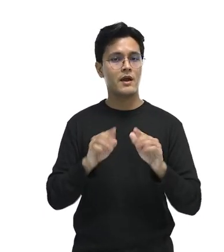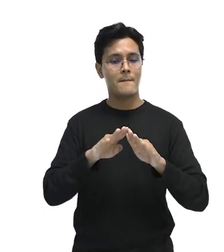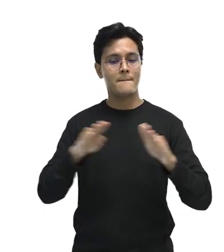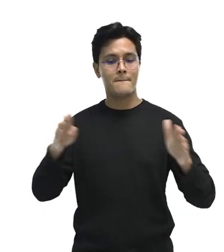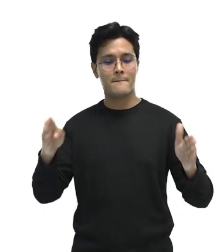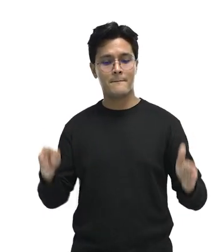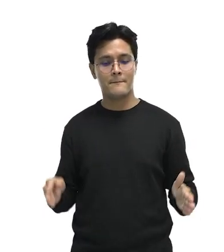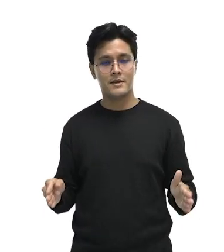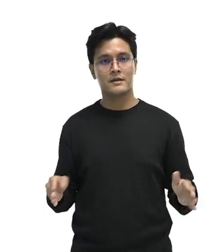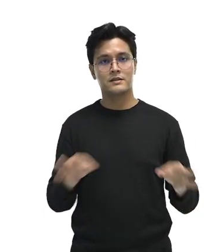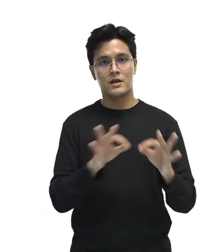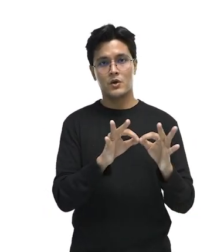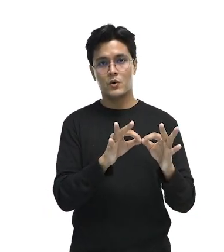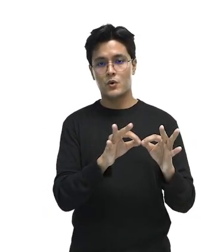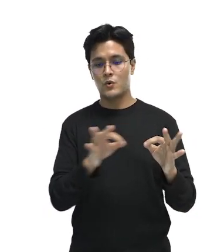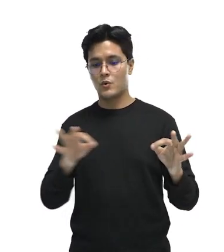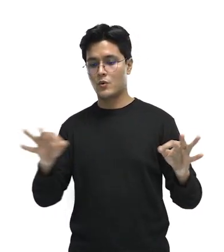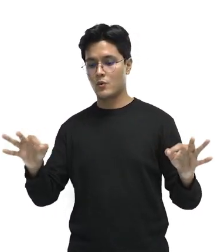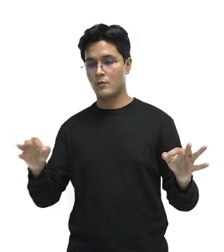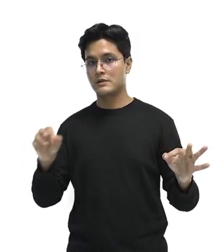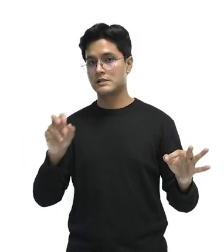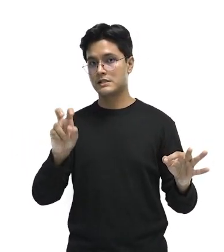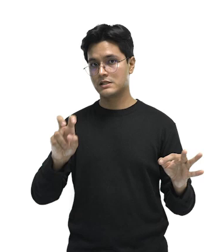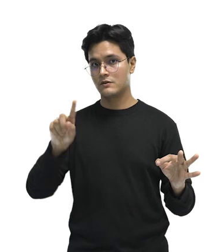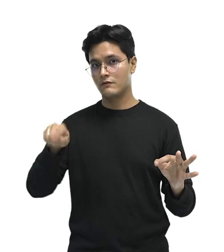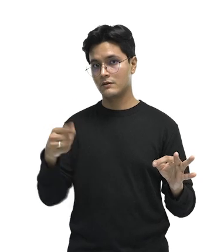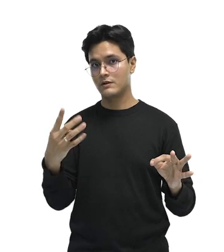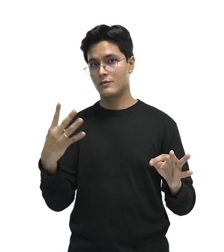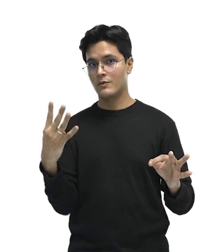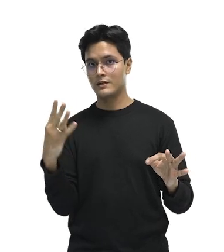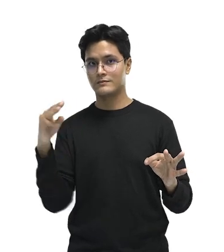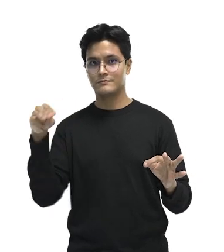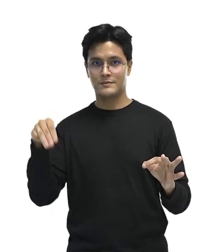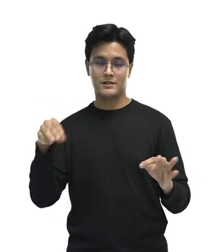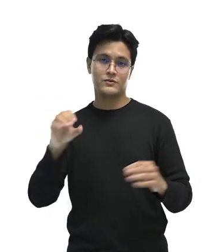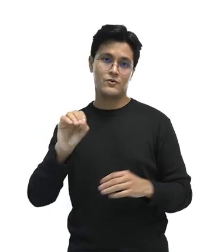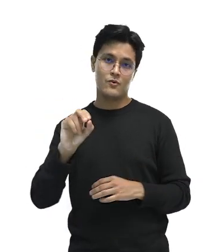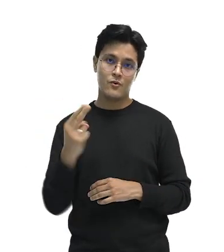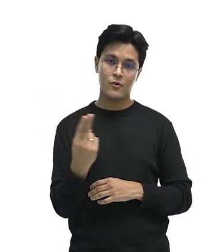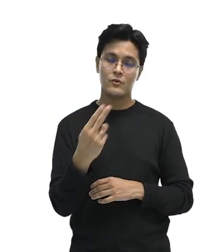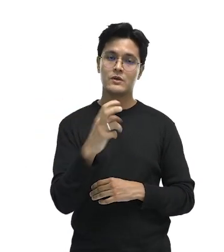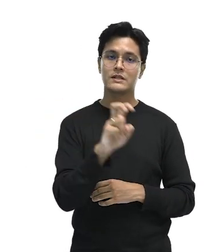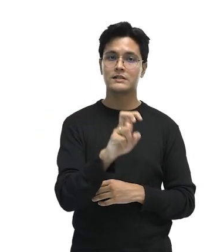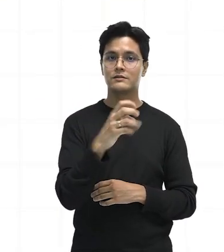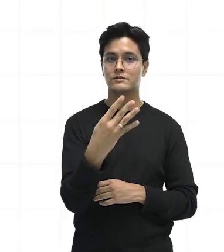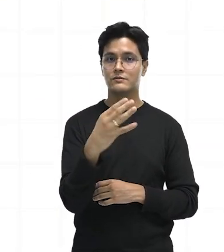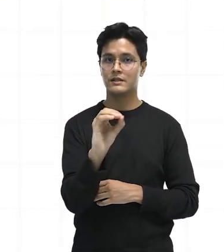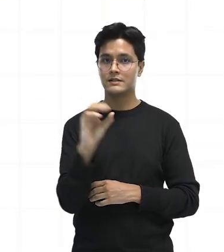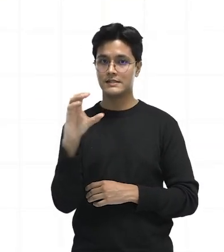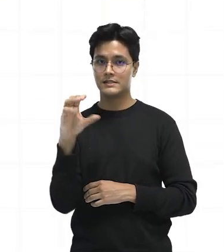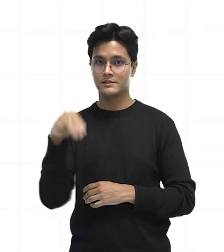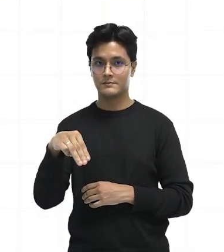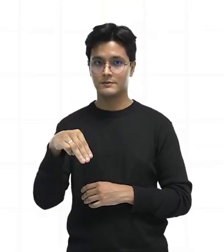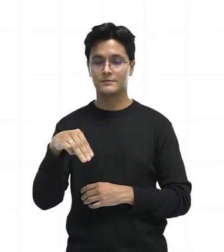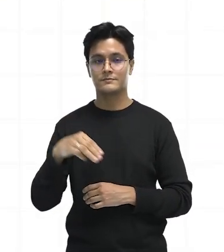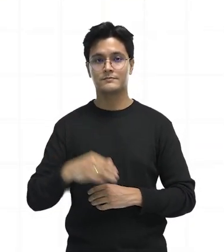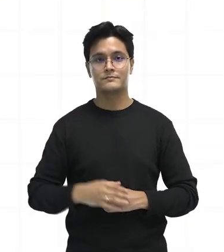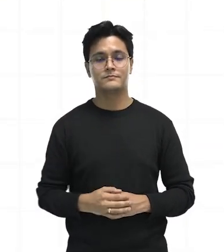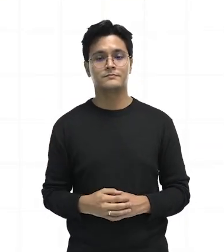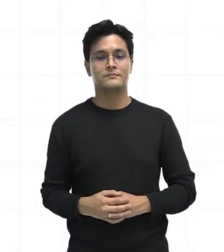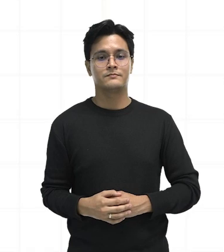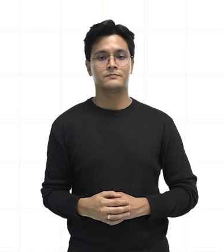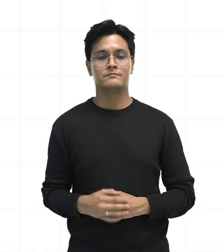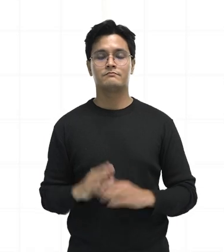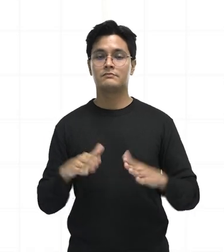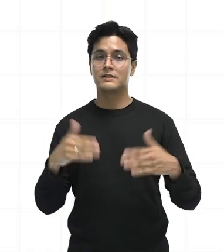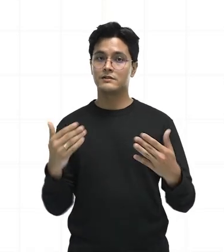mesa vale 5,4 metros, ou 540 centímetros. Tá bom?